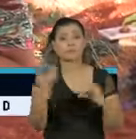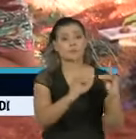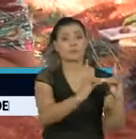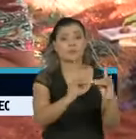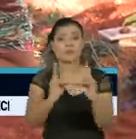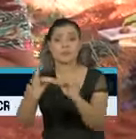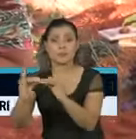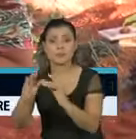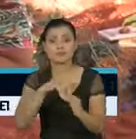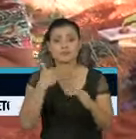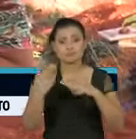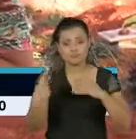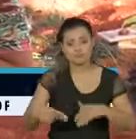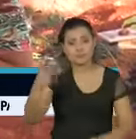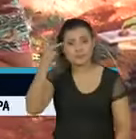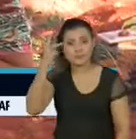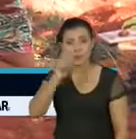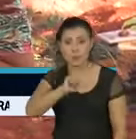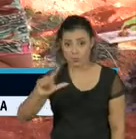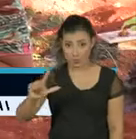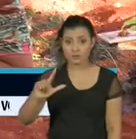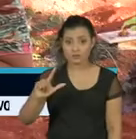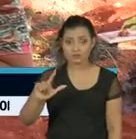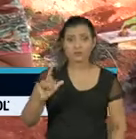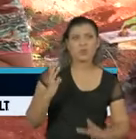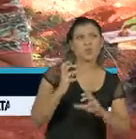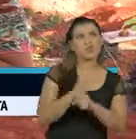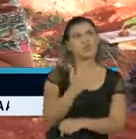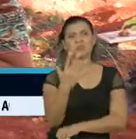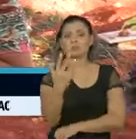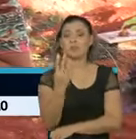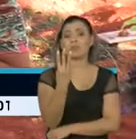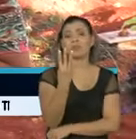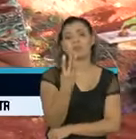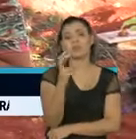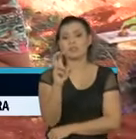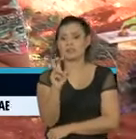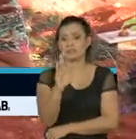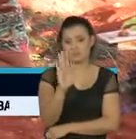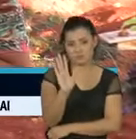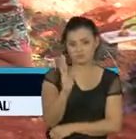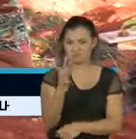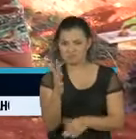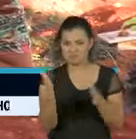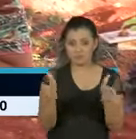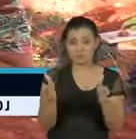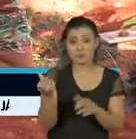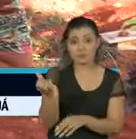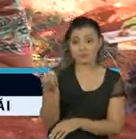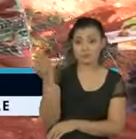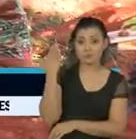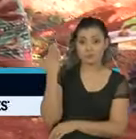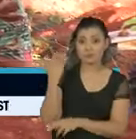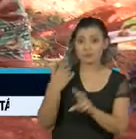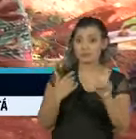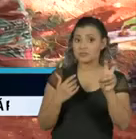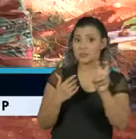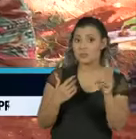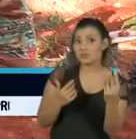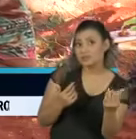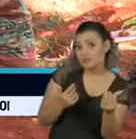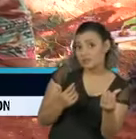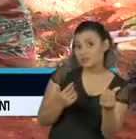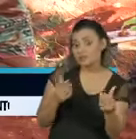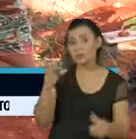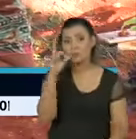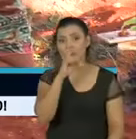da Vila Formosa, na zona leste de São Paulo, gira em torno de 35. Na última sexta-feira foram 56